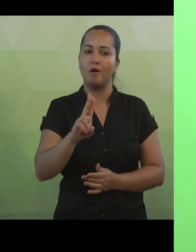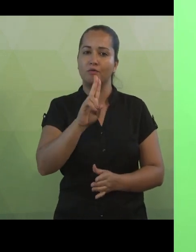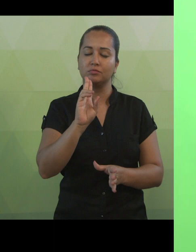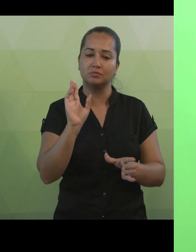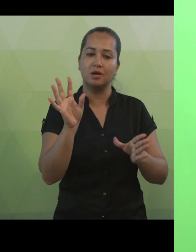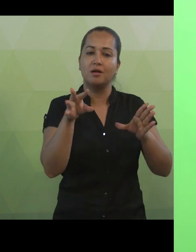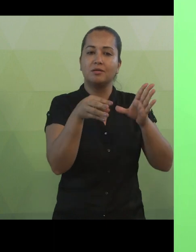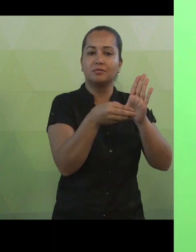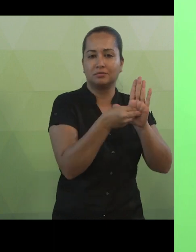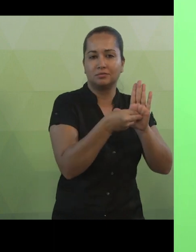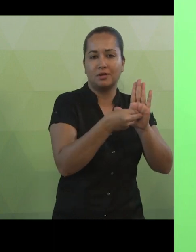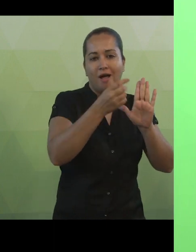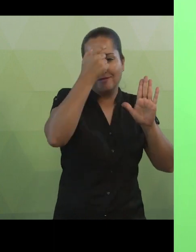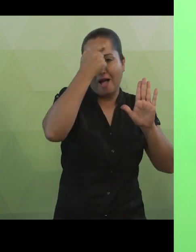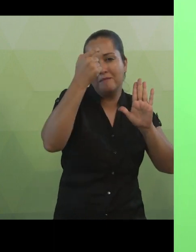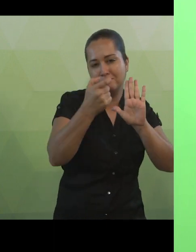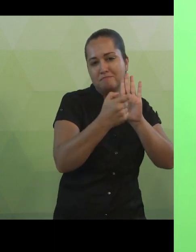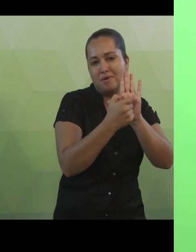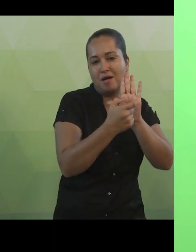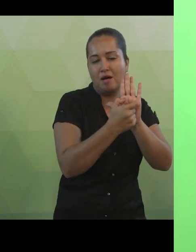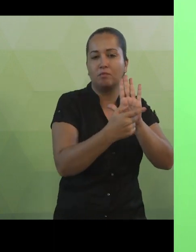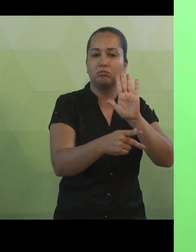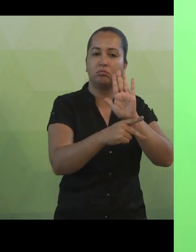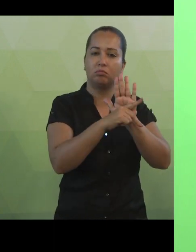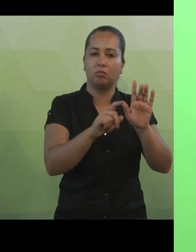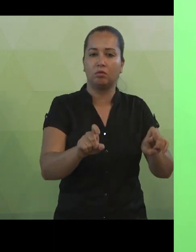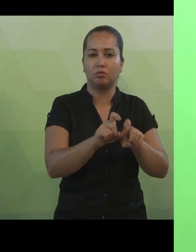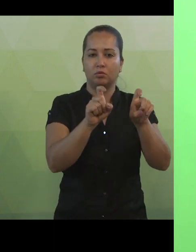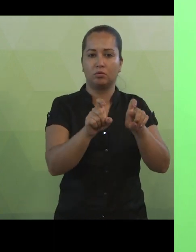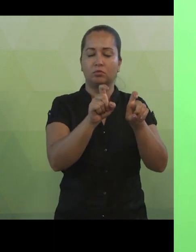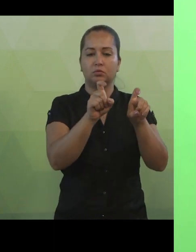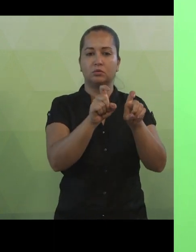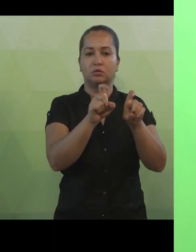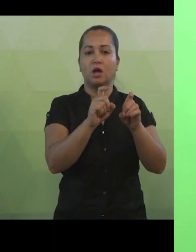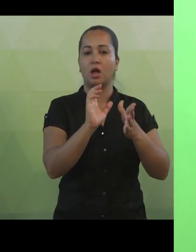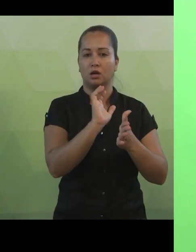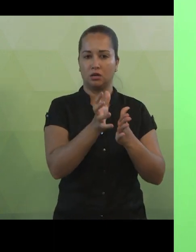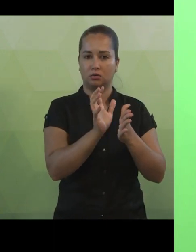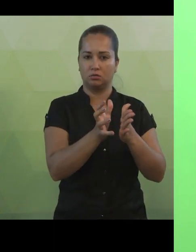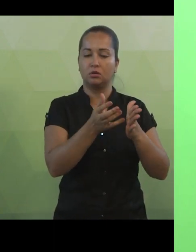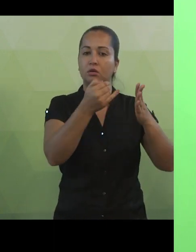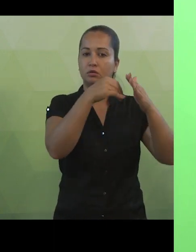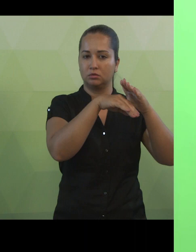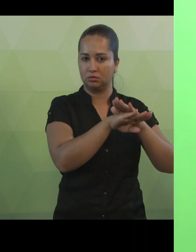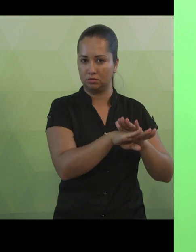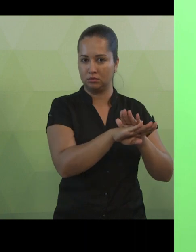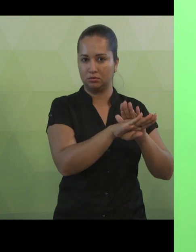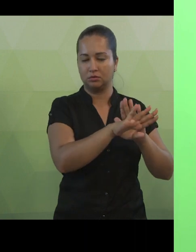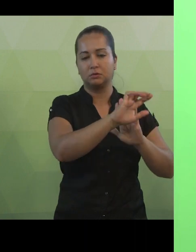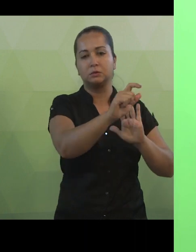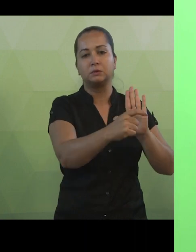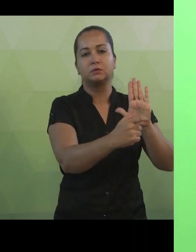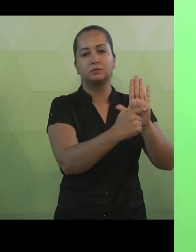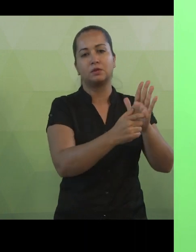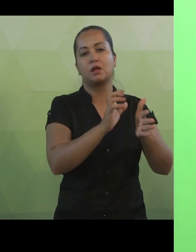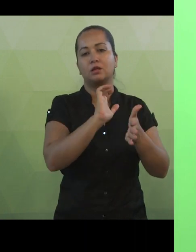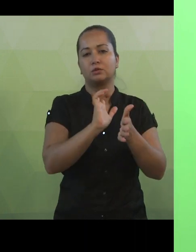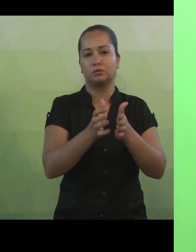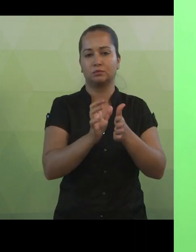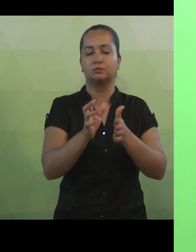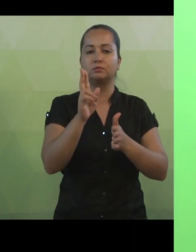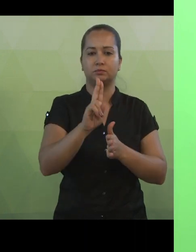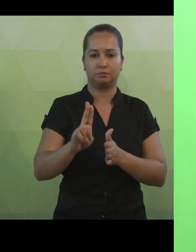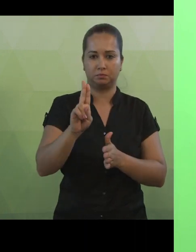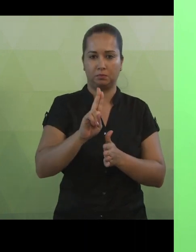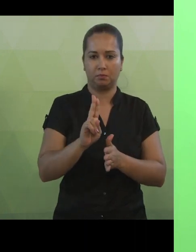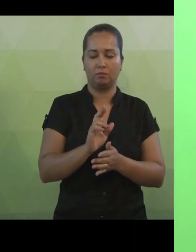existe uma ou mais áreas de disco, onde os dados propriamente ditos são armazenados em um ou mais bancos de dados de